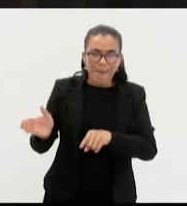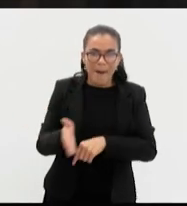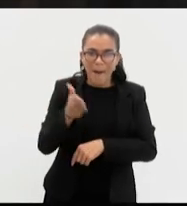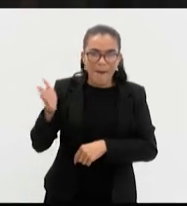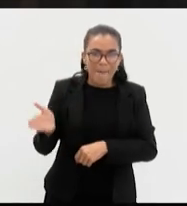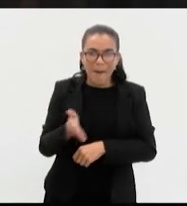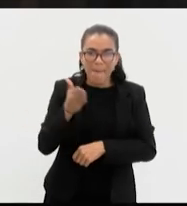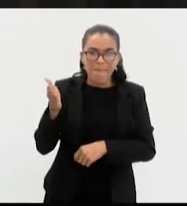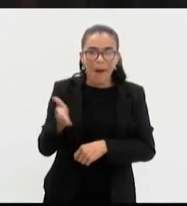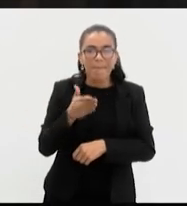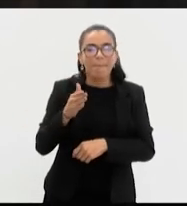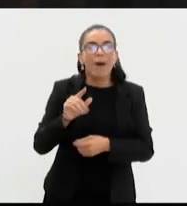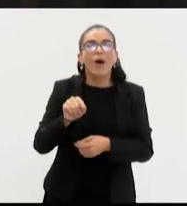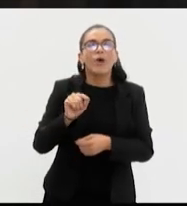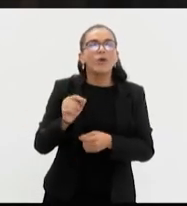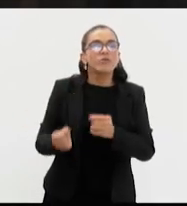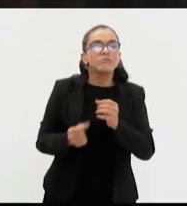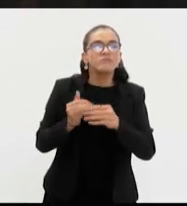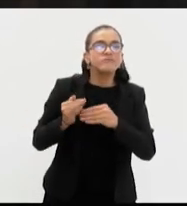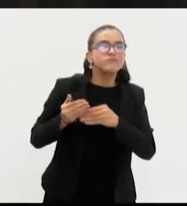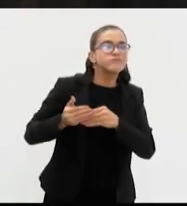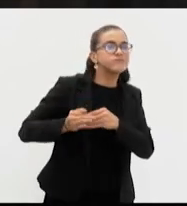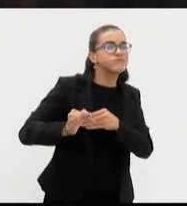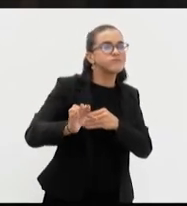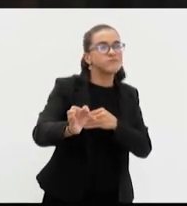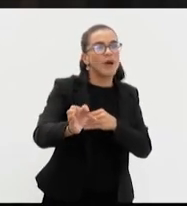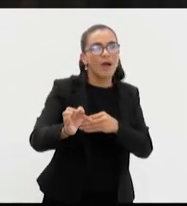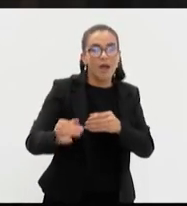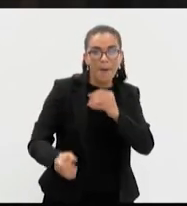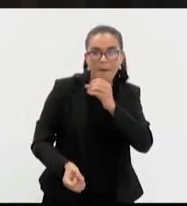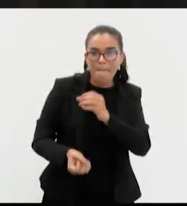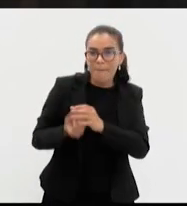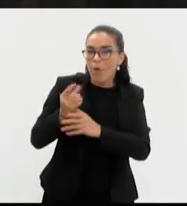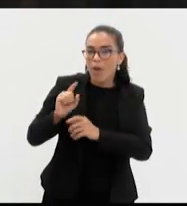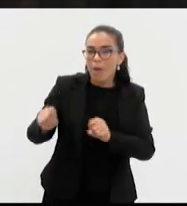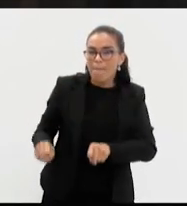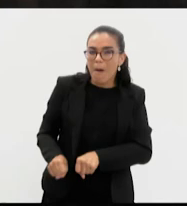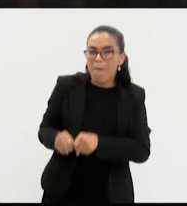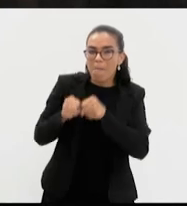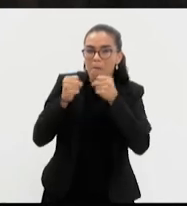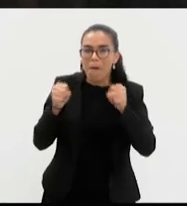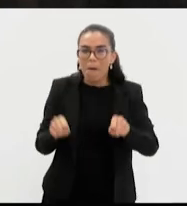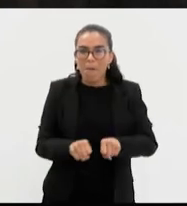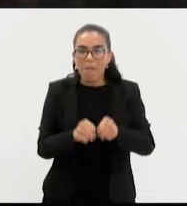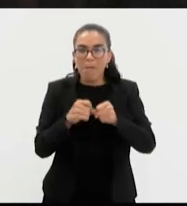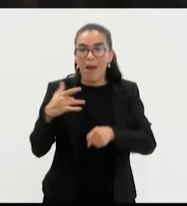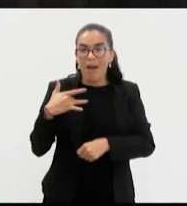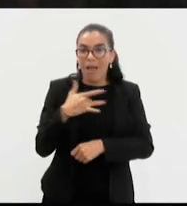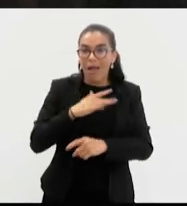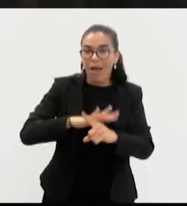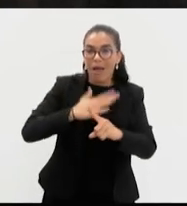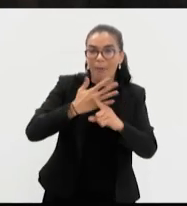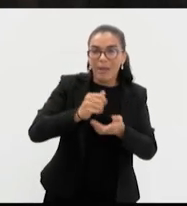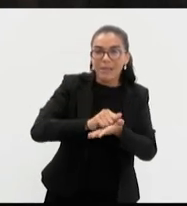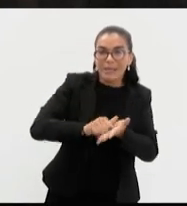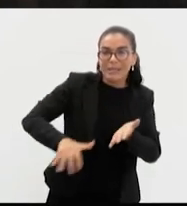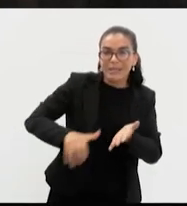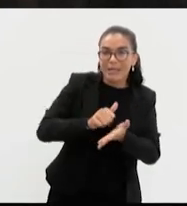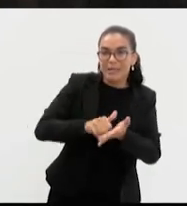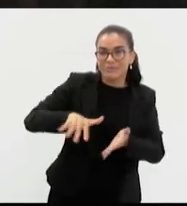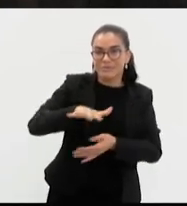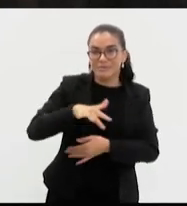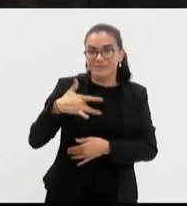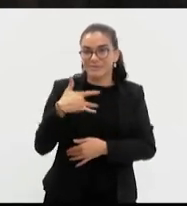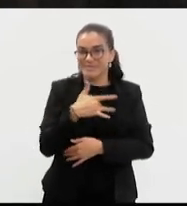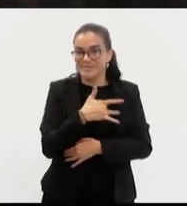causam danos tão grandes à saúde que aumenta os nossos gastos na saúde Então quando você opta